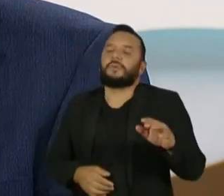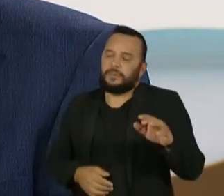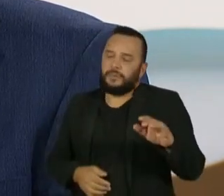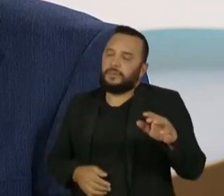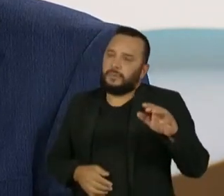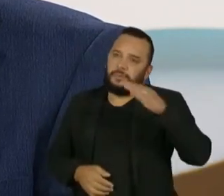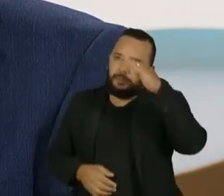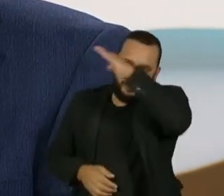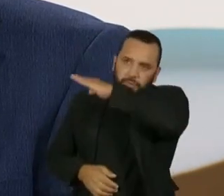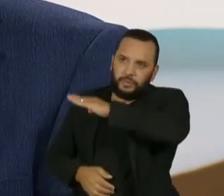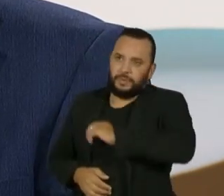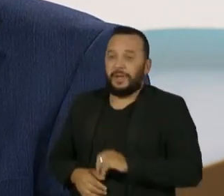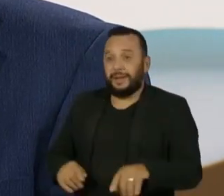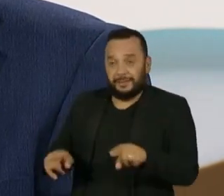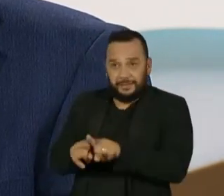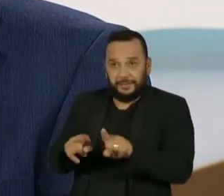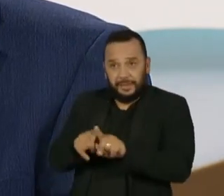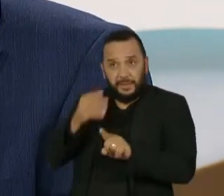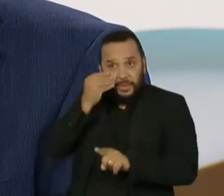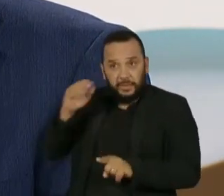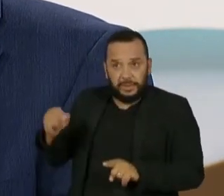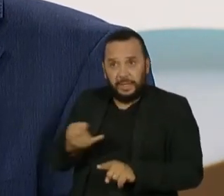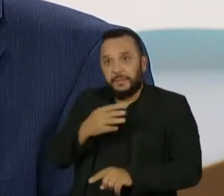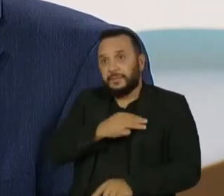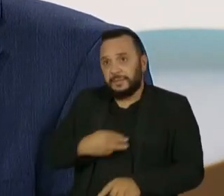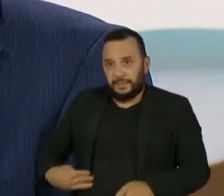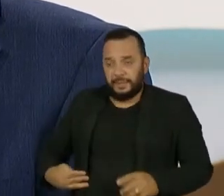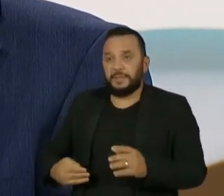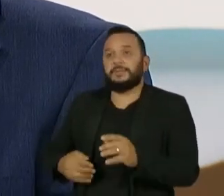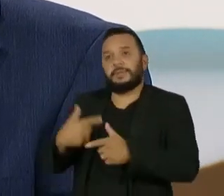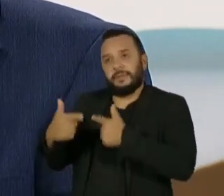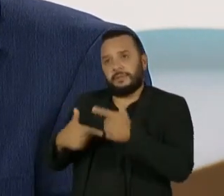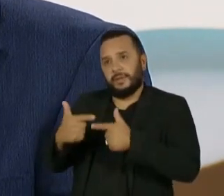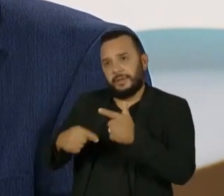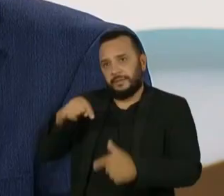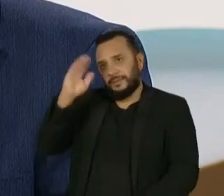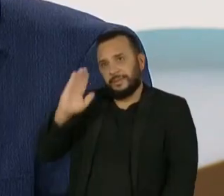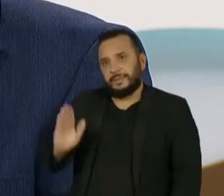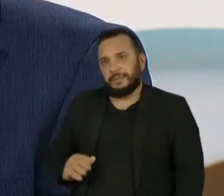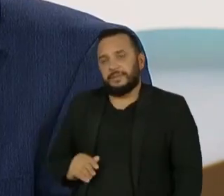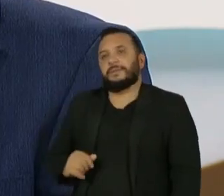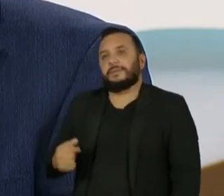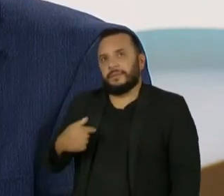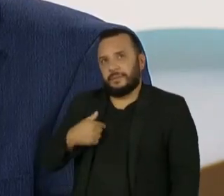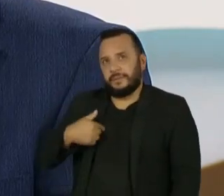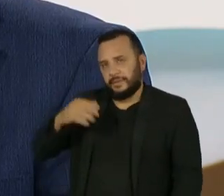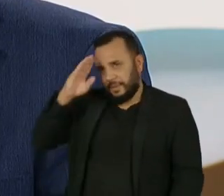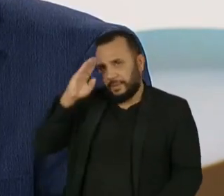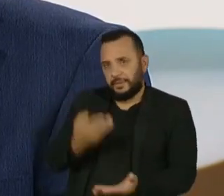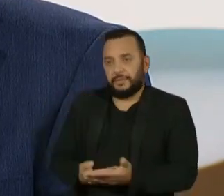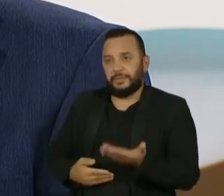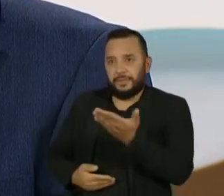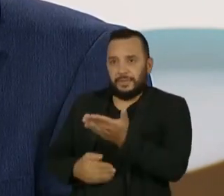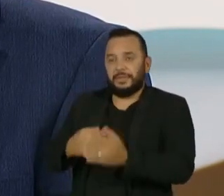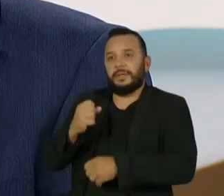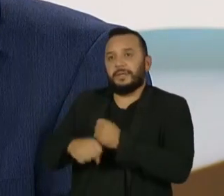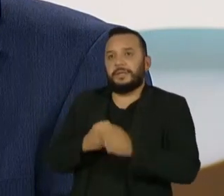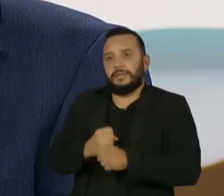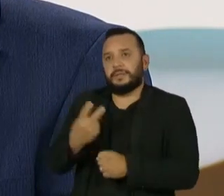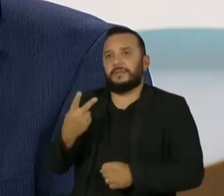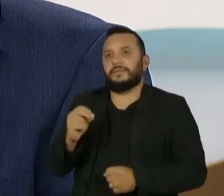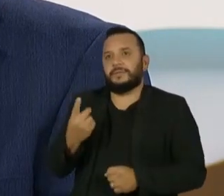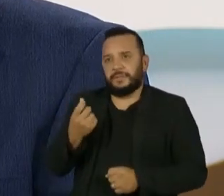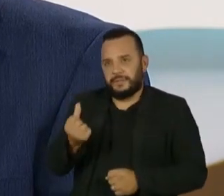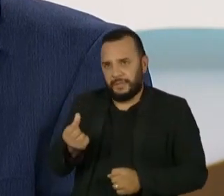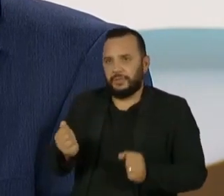Bolsonaro, a oportunidade que ele teve de ser ministro de Estado, de servir ao Brasil, né? Então, não tenho dúvida nenhuma que ele, em 2026, vai marchar do